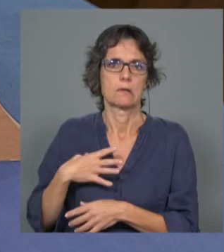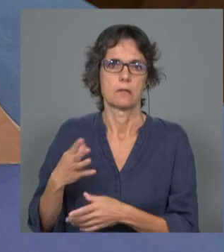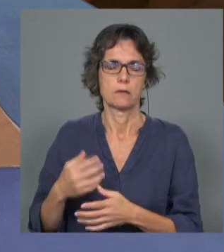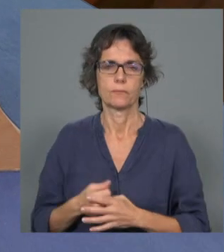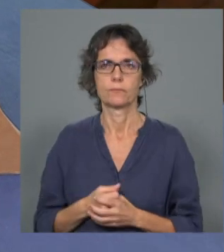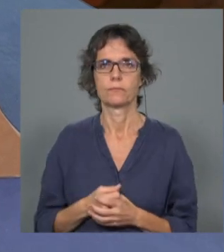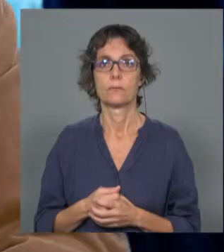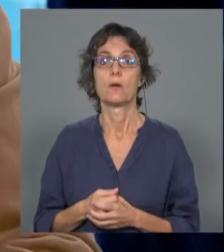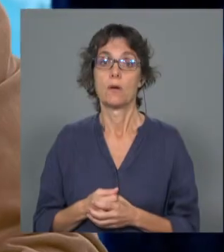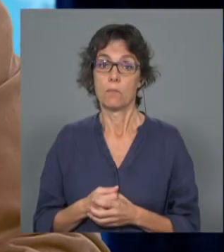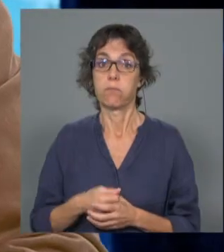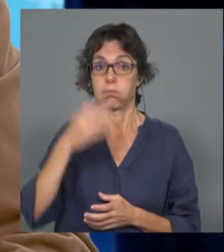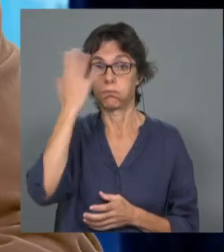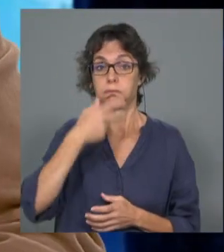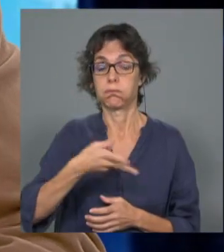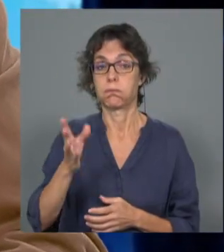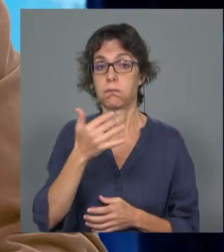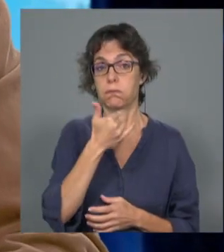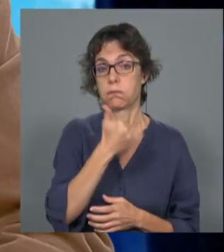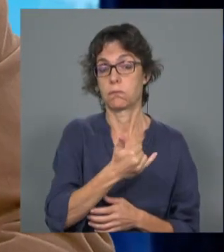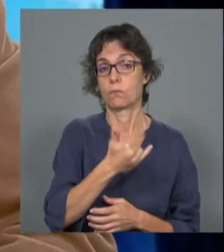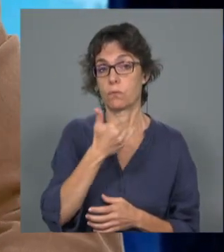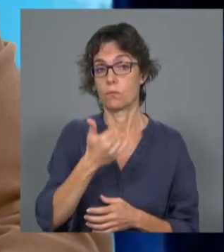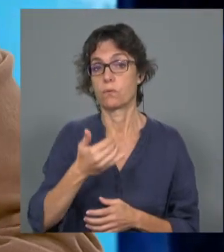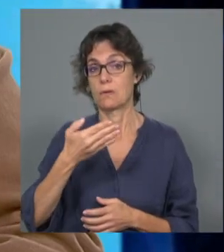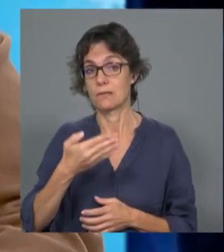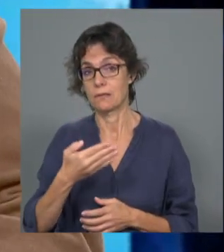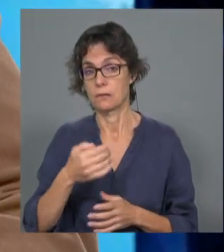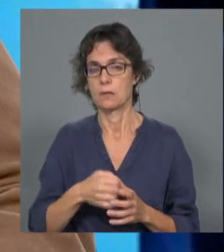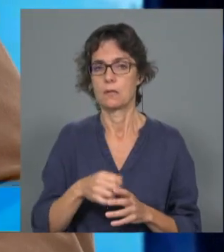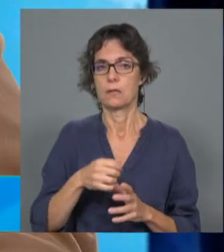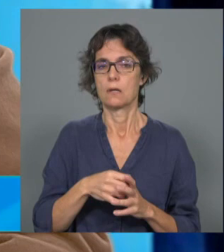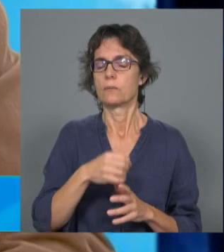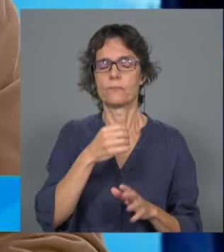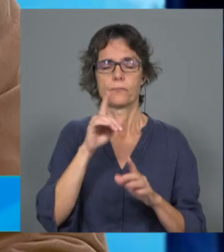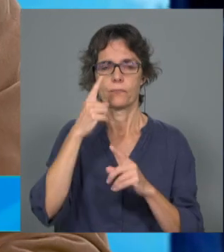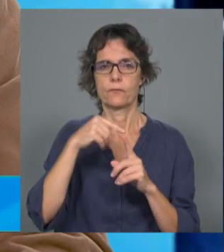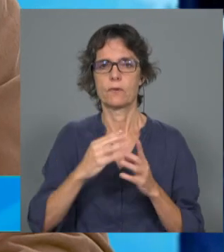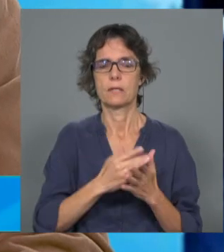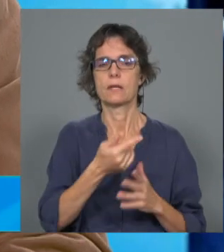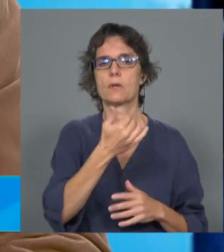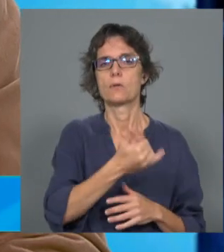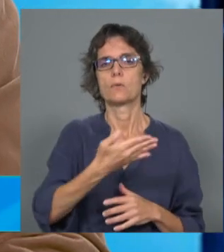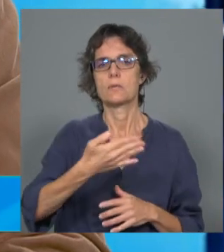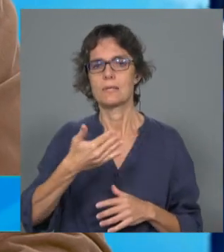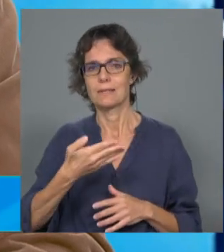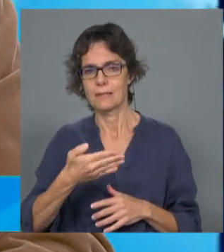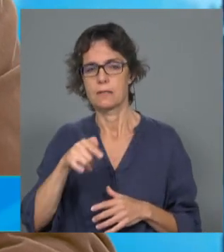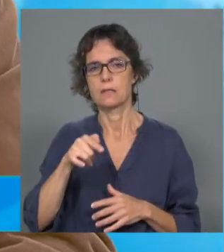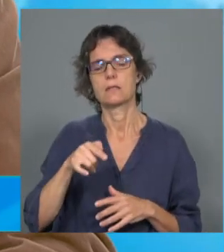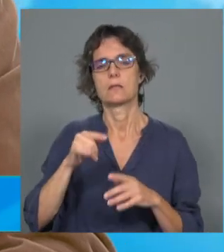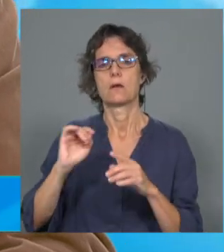dia 217 do que pode ser considerado a grande invasão da Ucrânia. A pequena teria sido a de